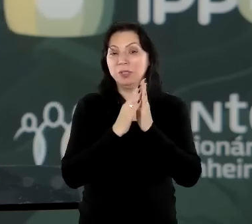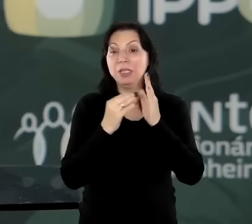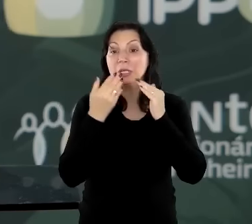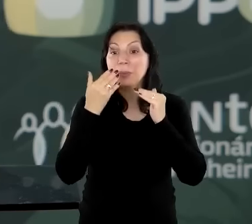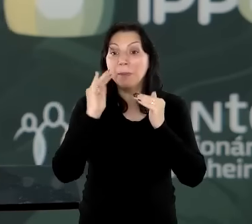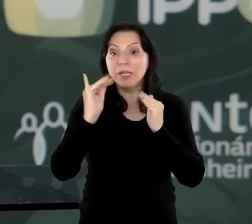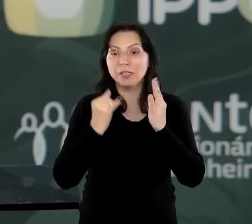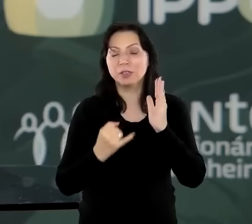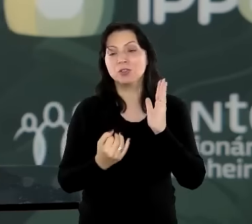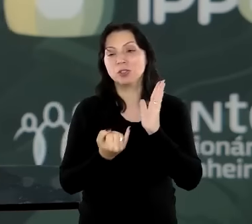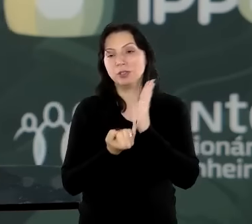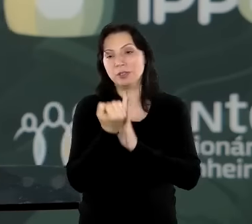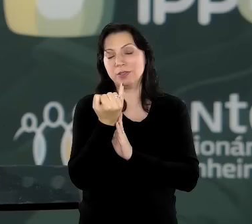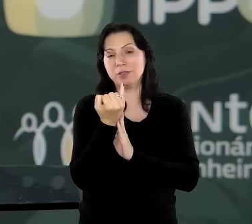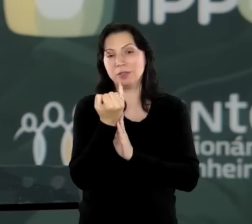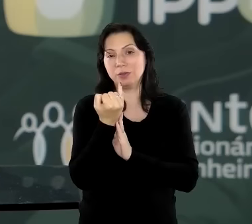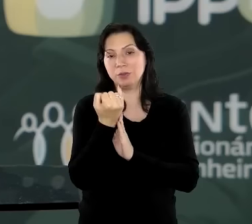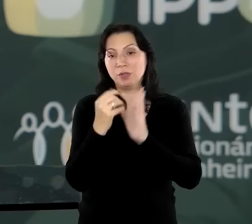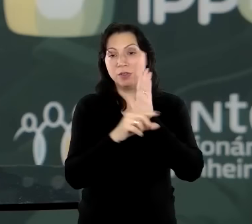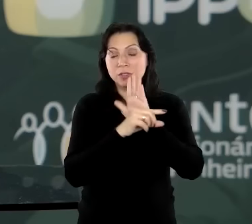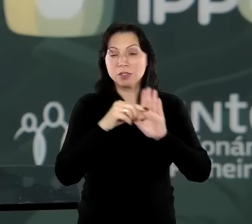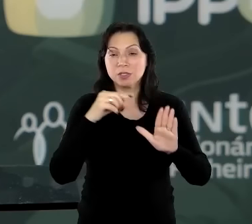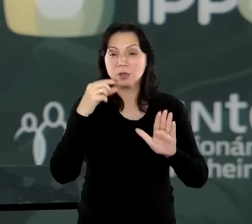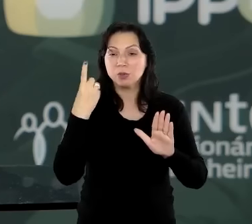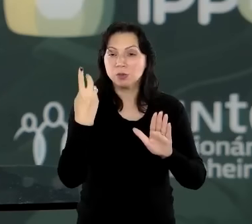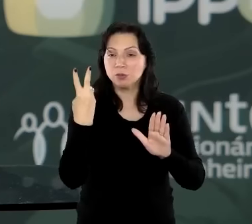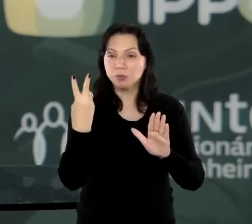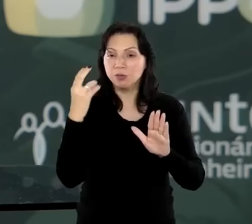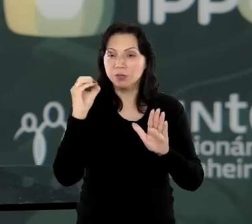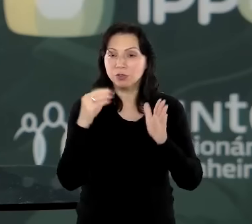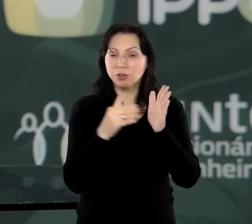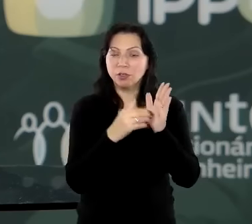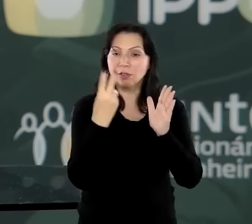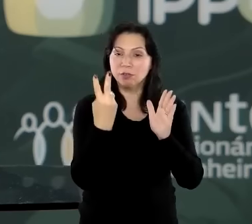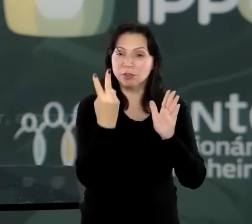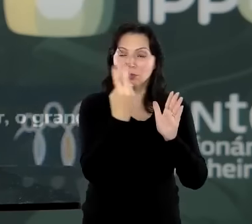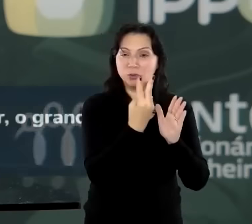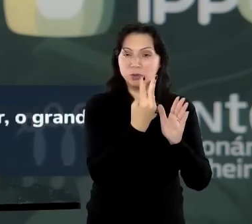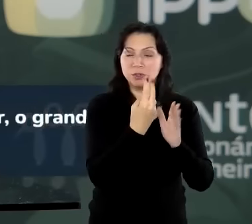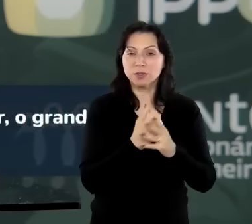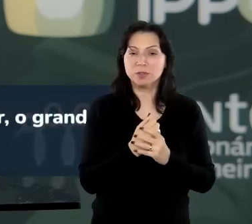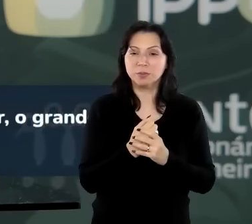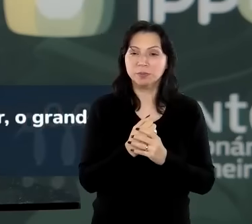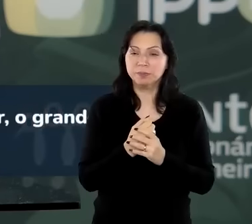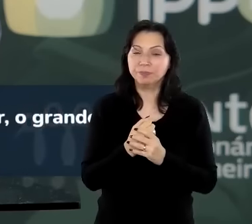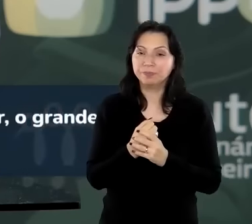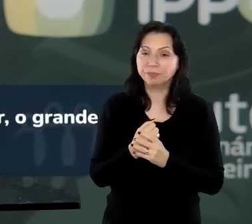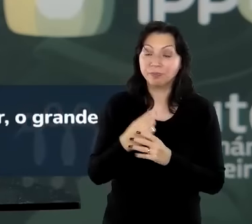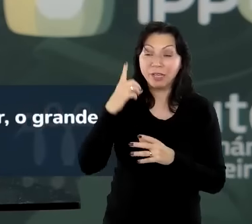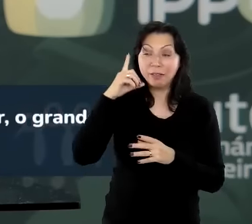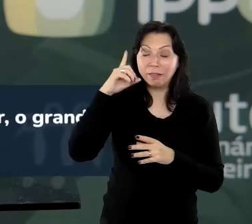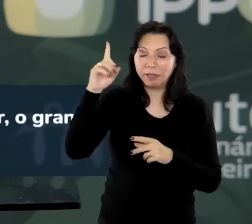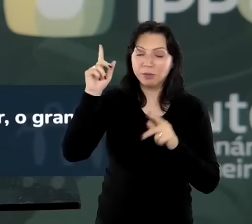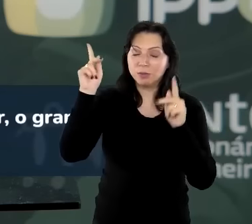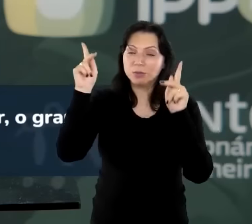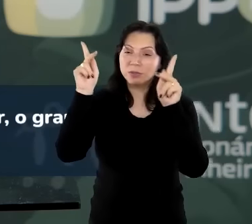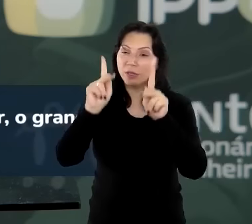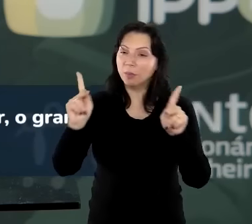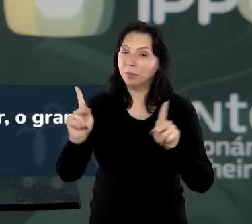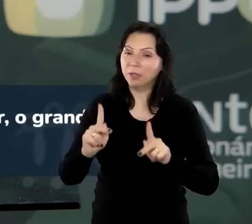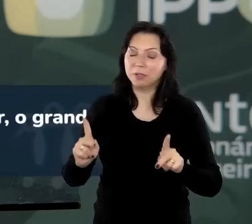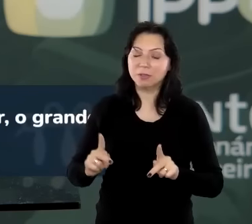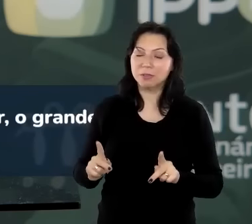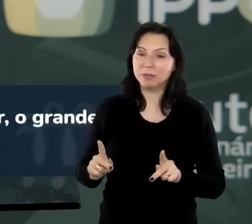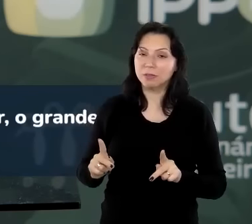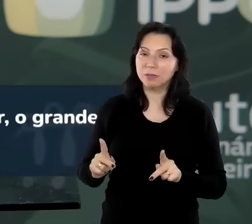versos 20 a 22, vamos ler juntos? Ora, o Deus da paz, que tornou